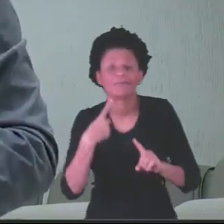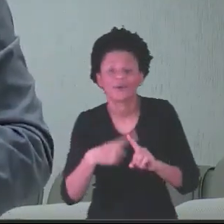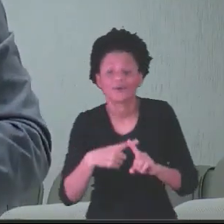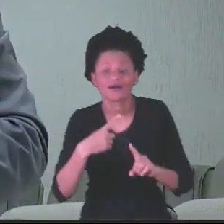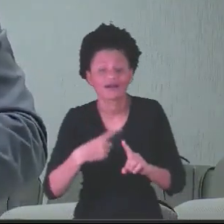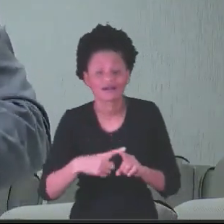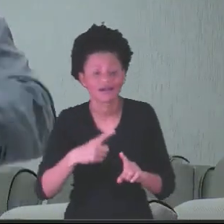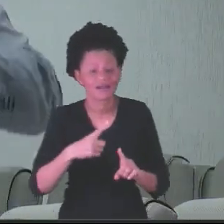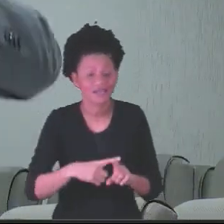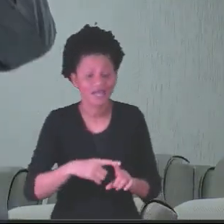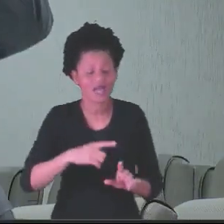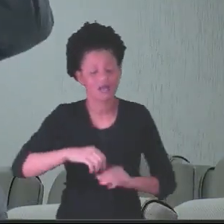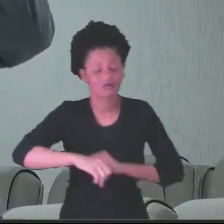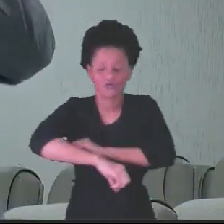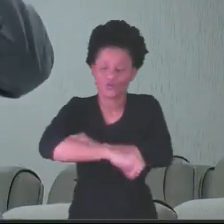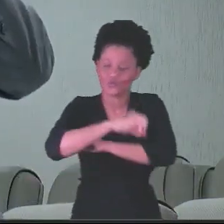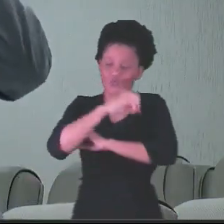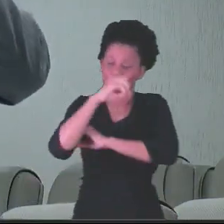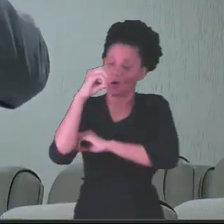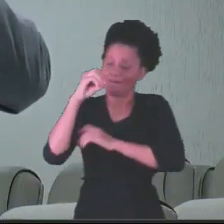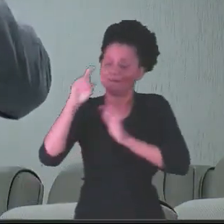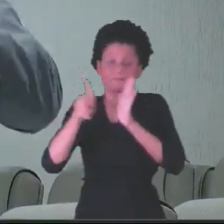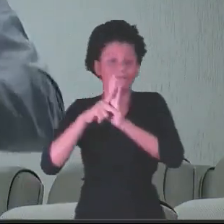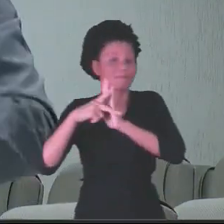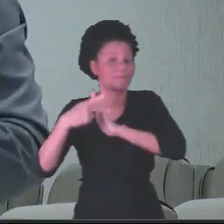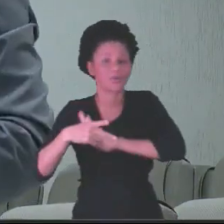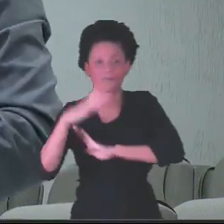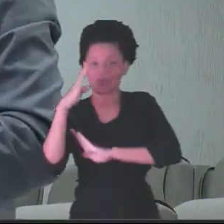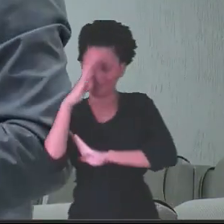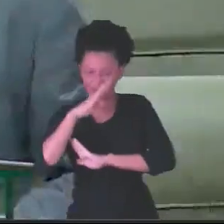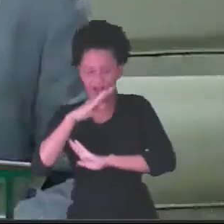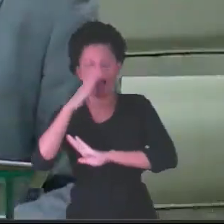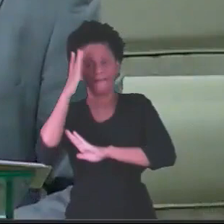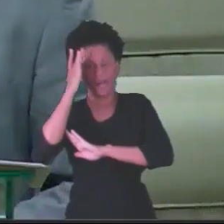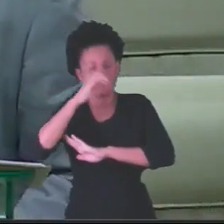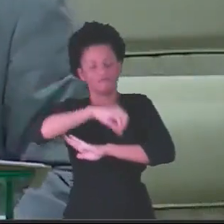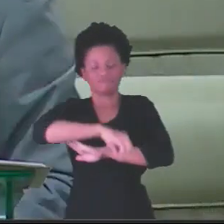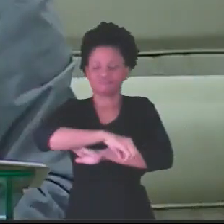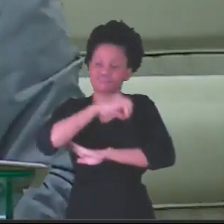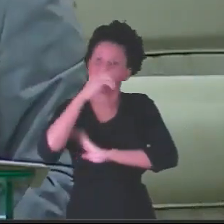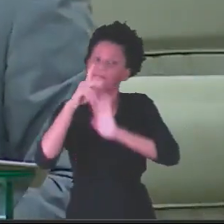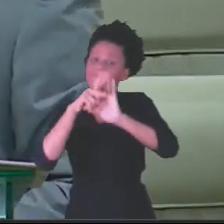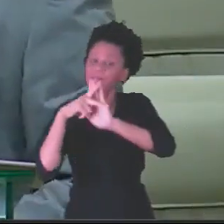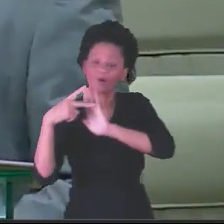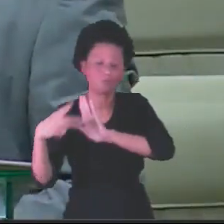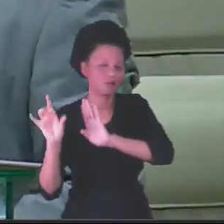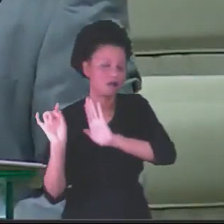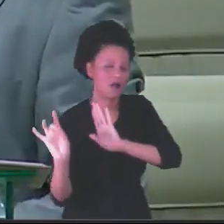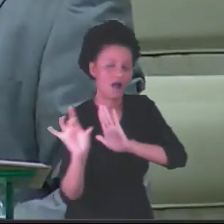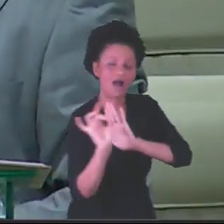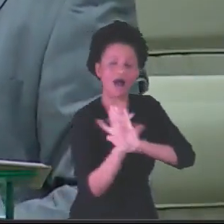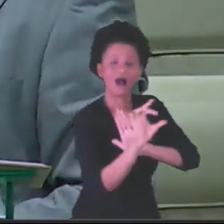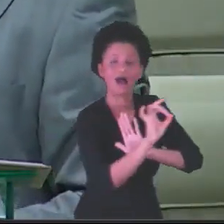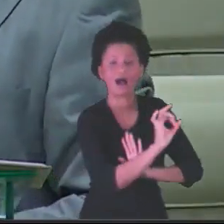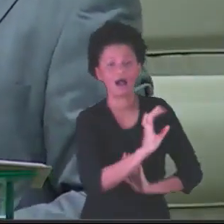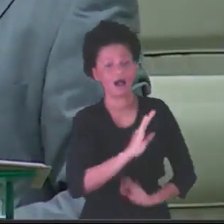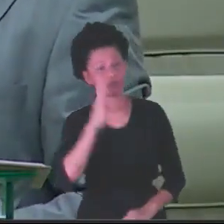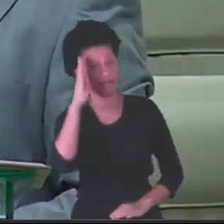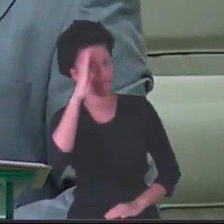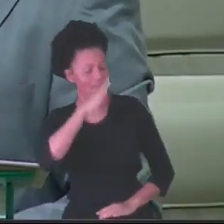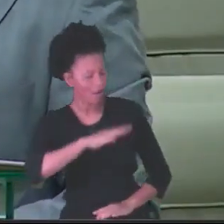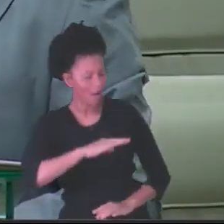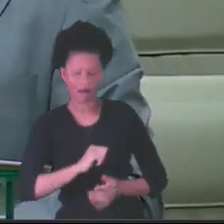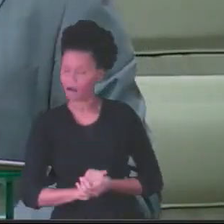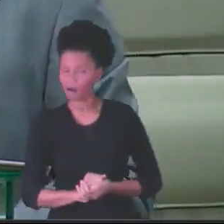cada dia basta o seu próprio mal glórias a jesus jesus disse que cada dia dará